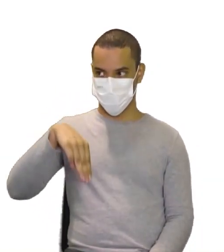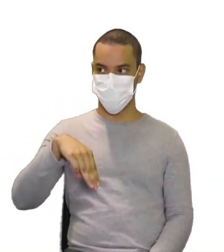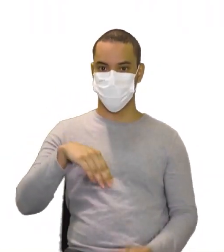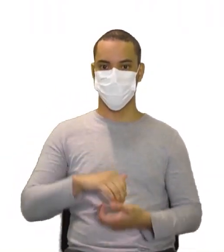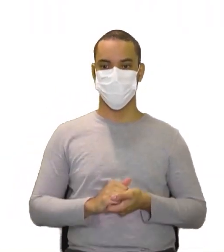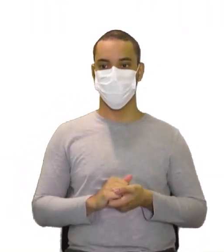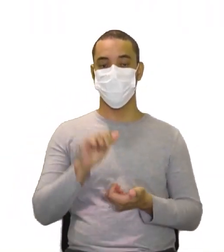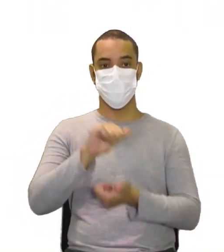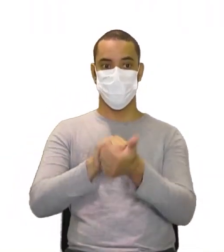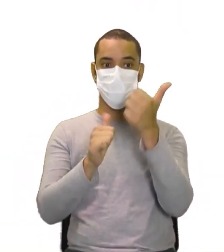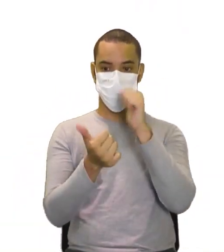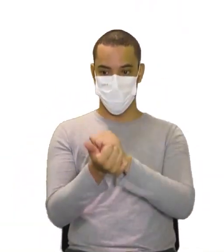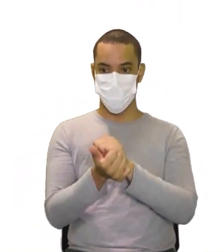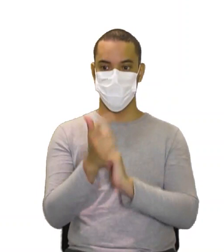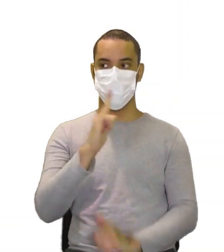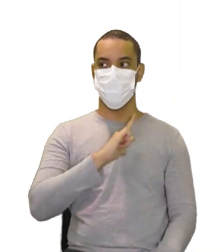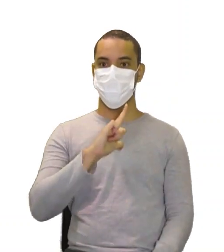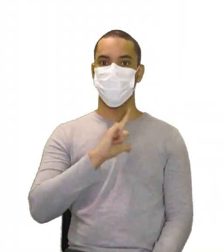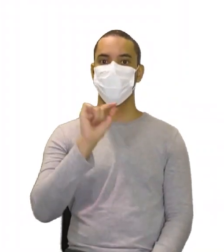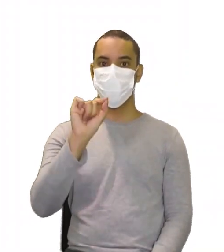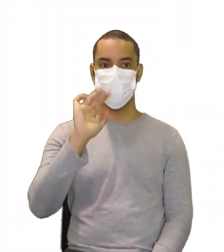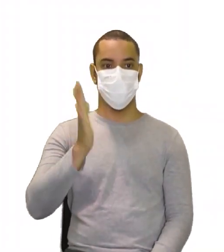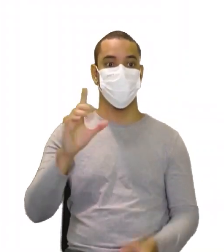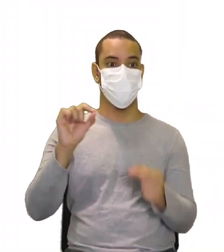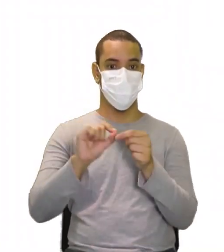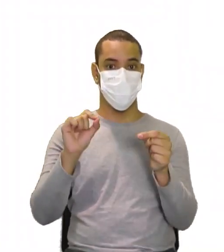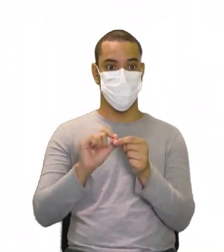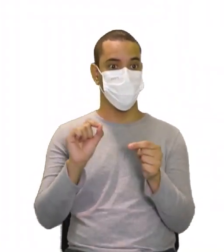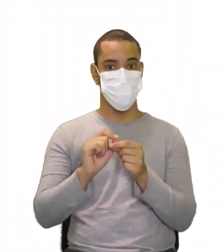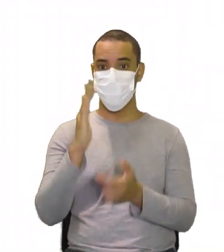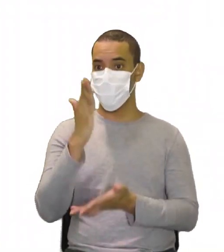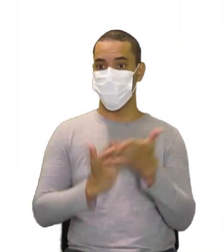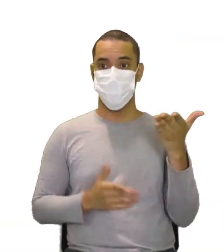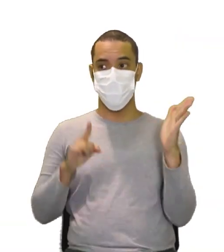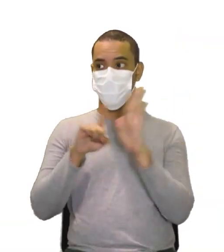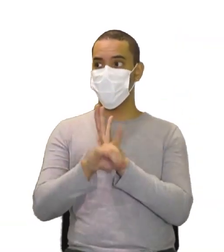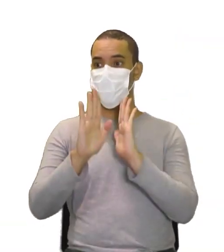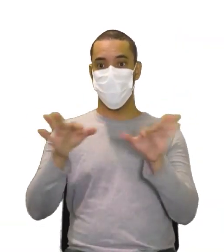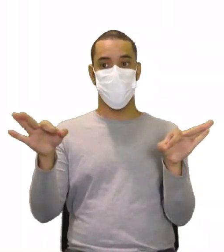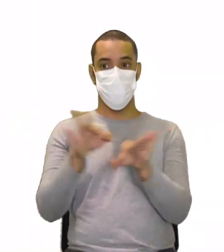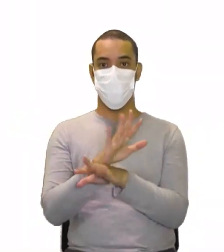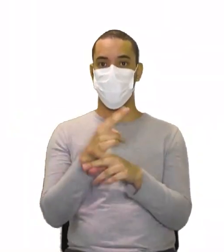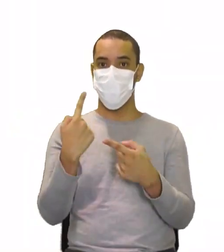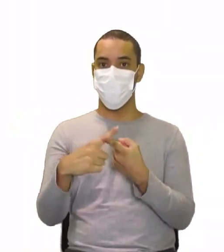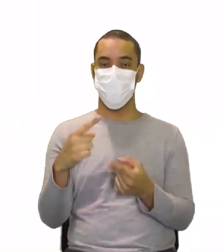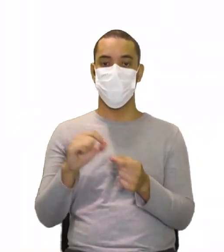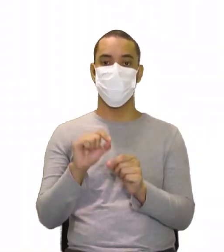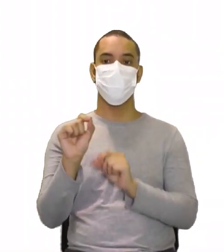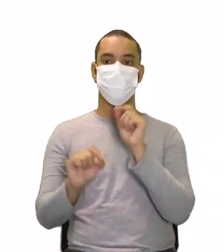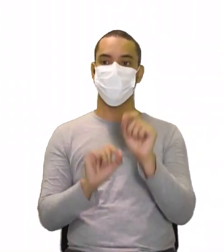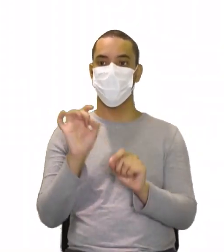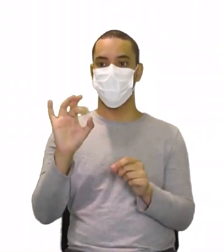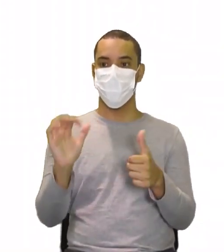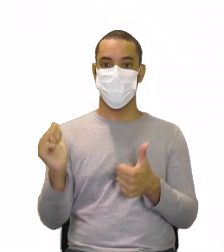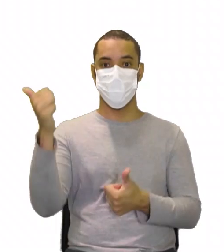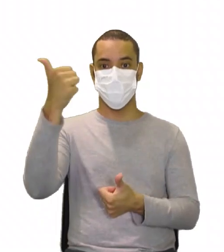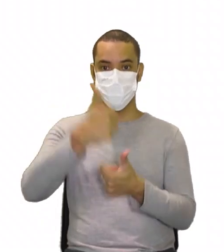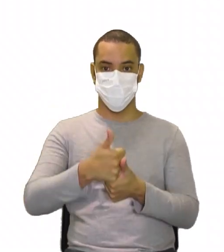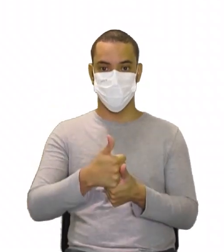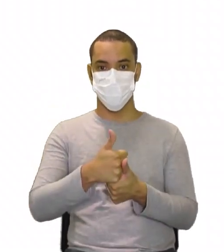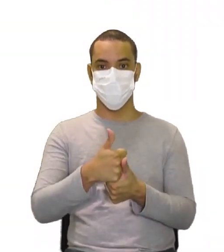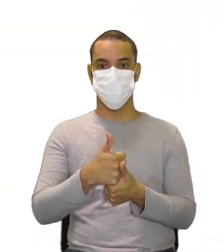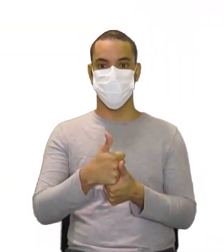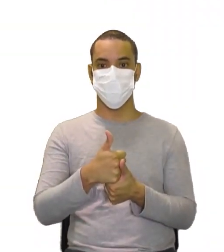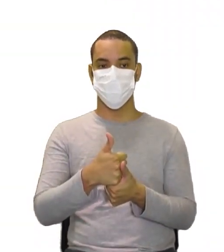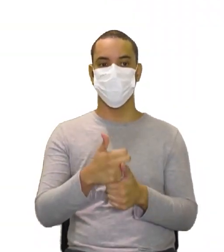Bom, transformando, já fiz a metade da questão, porque aí eu faço o quê? Só substituir.